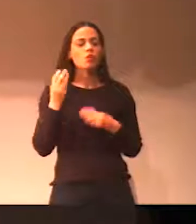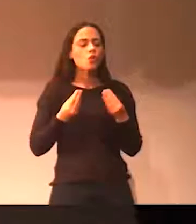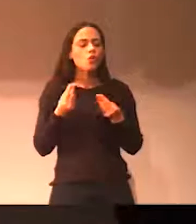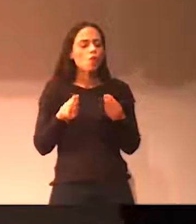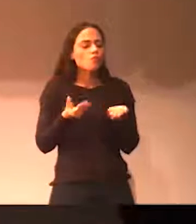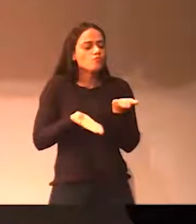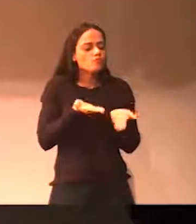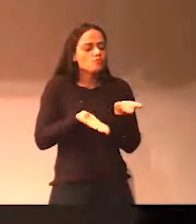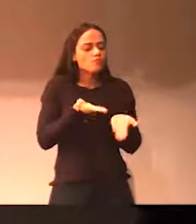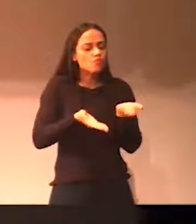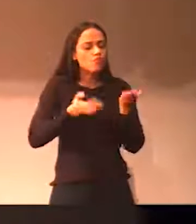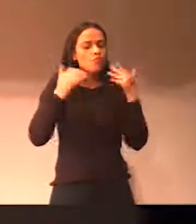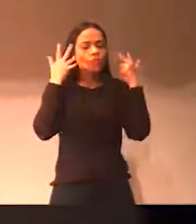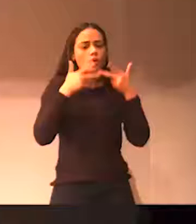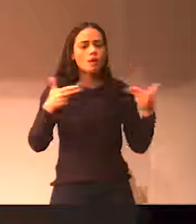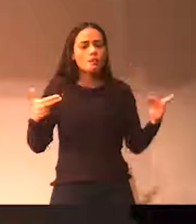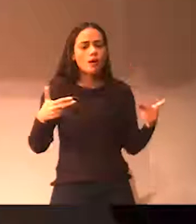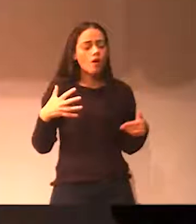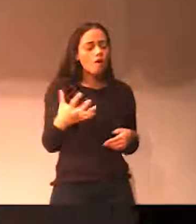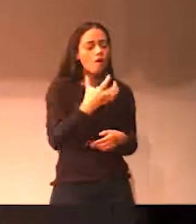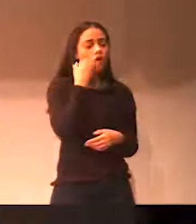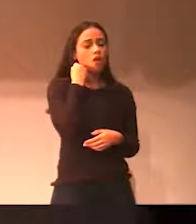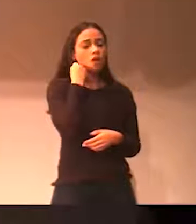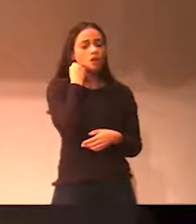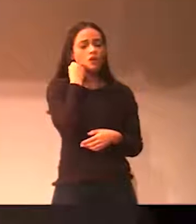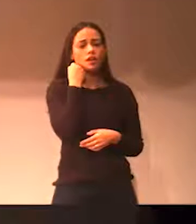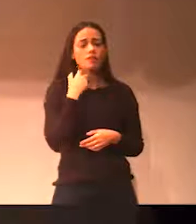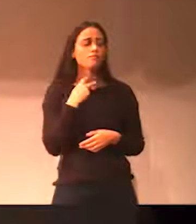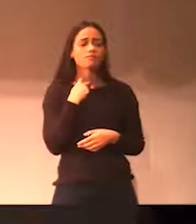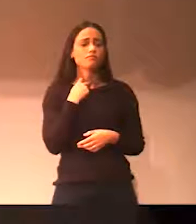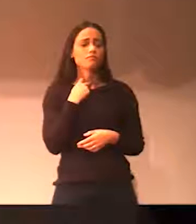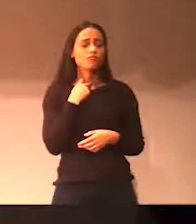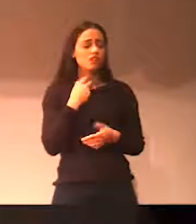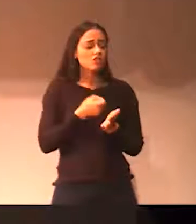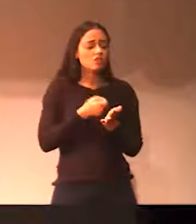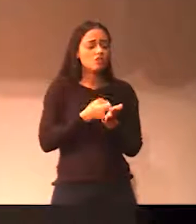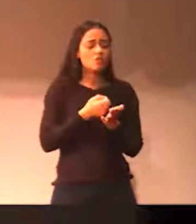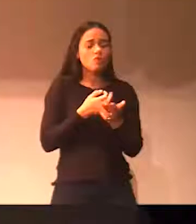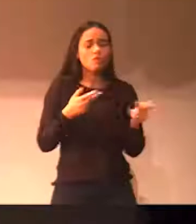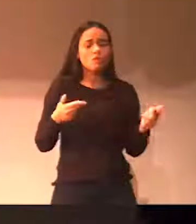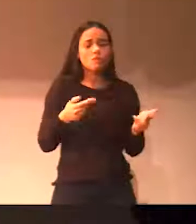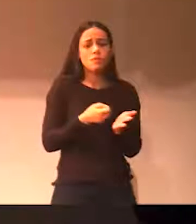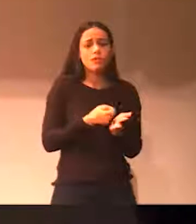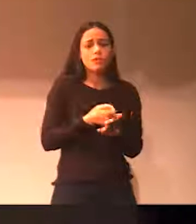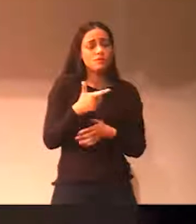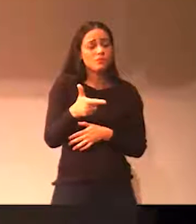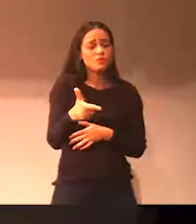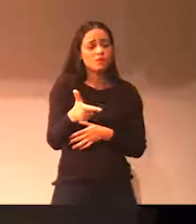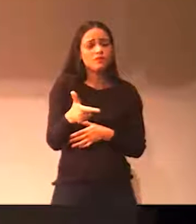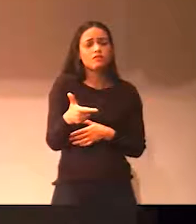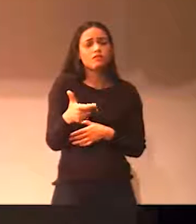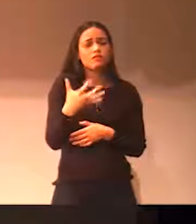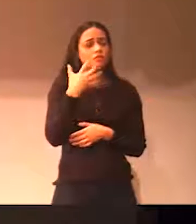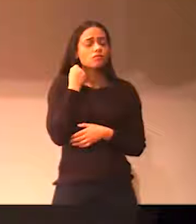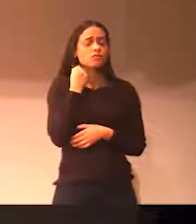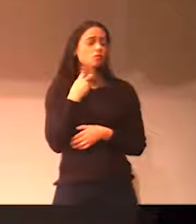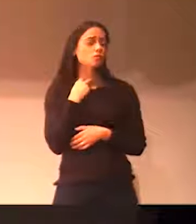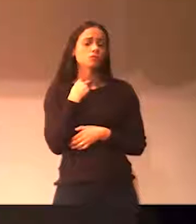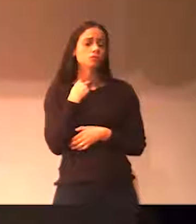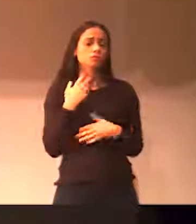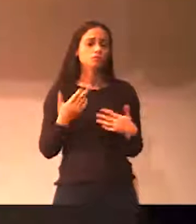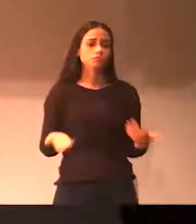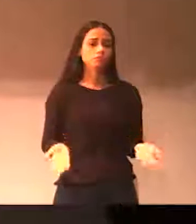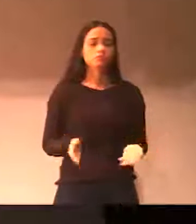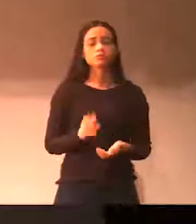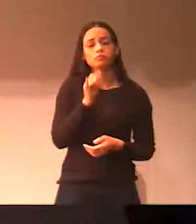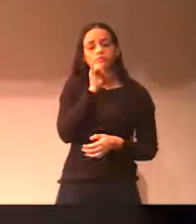Eu penso dessa forma. Então, a responsabilidade ela tem que vir. Como ela não deveria, talvez, ter 10 filhos, deveria ter um. É